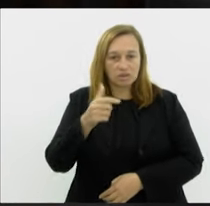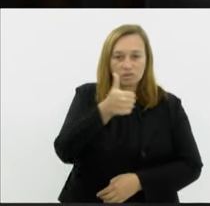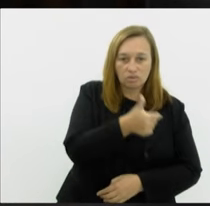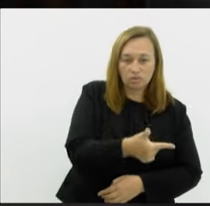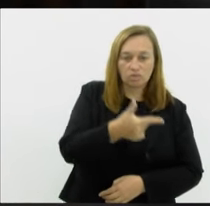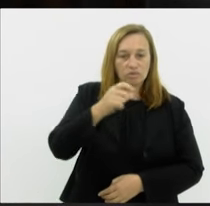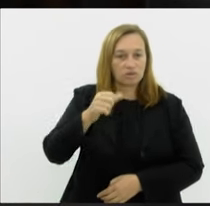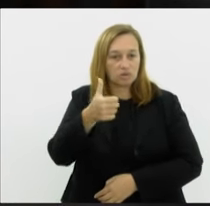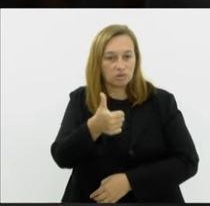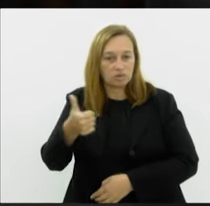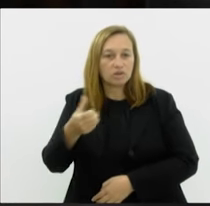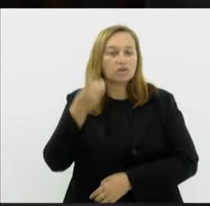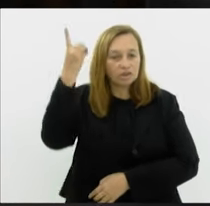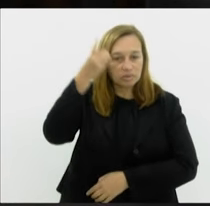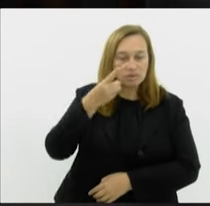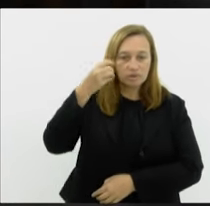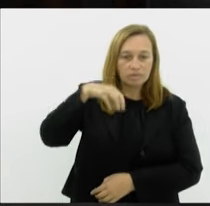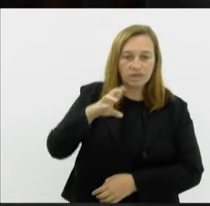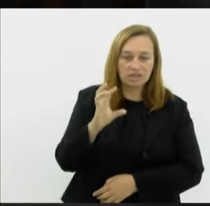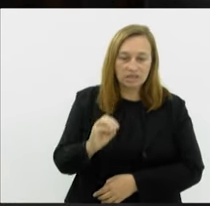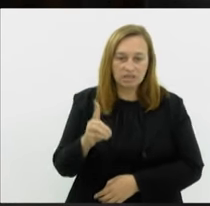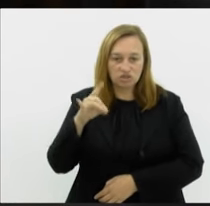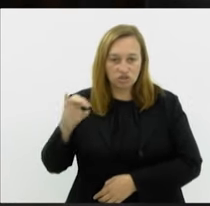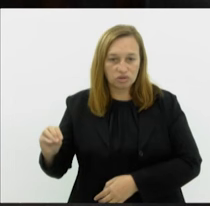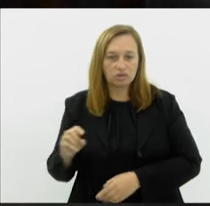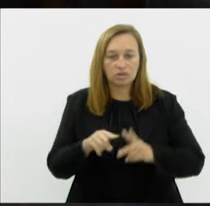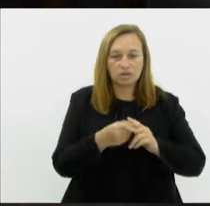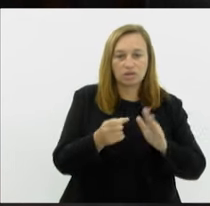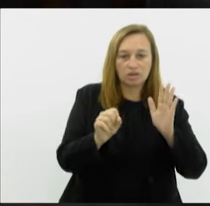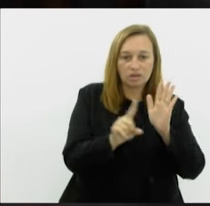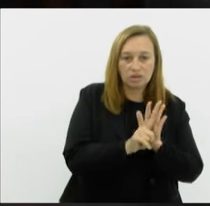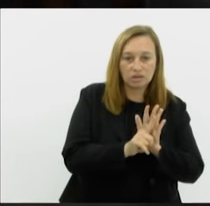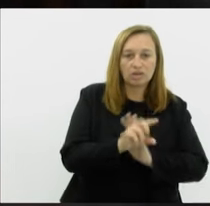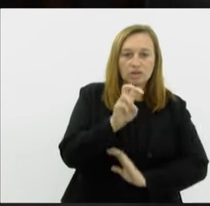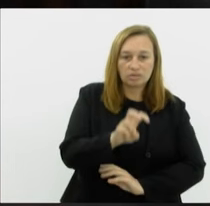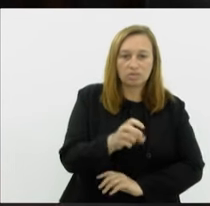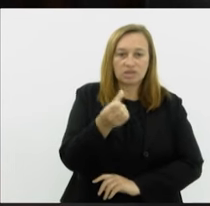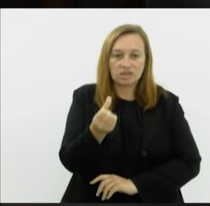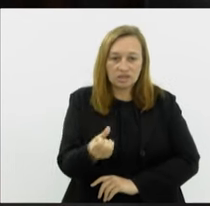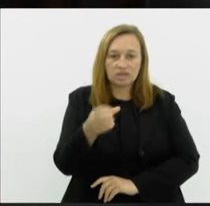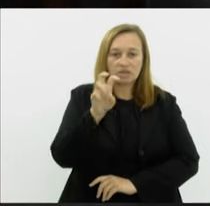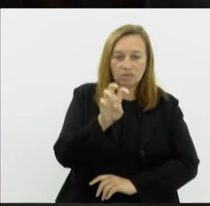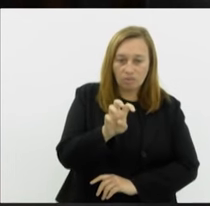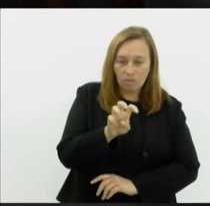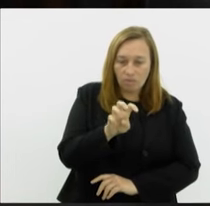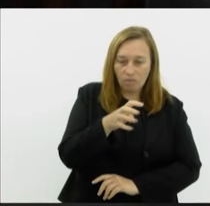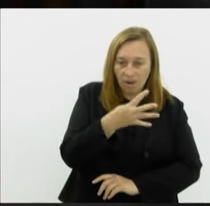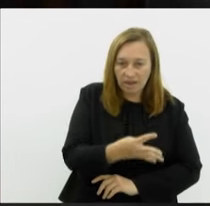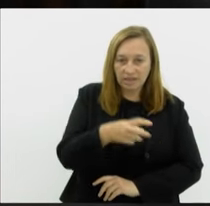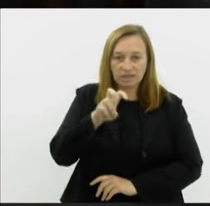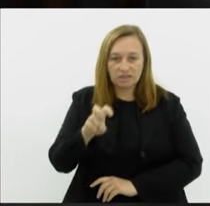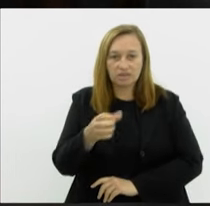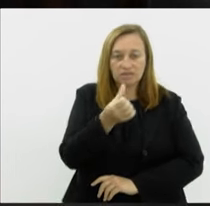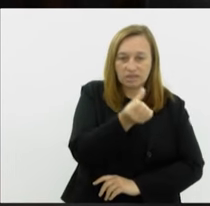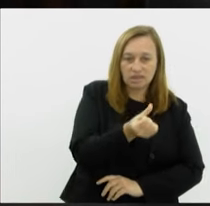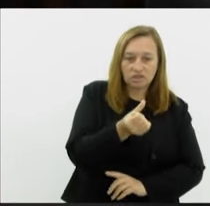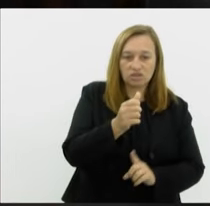3840/2021, de autoria do deputado Marcelo Dino, que altera o anexo da lei 5.645, de 6 de janeiro de